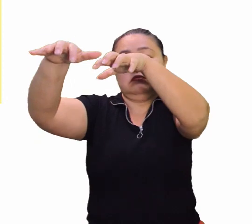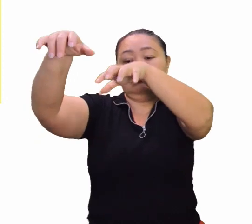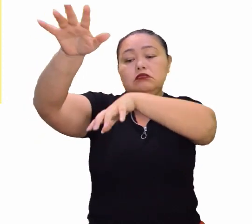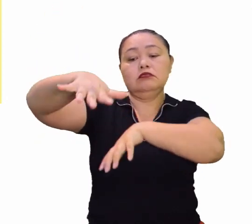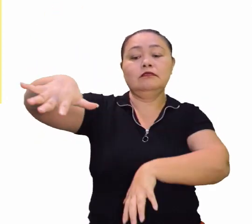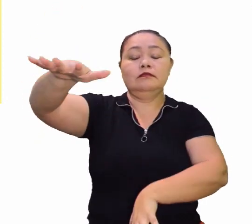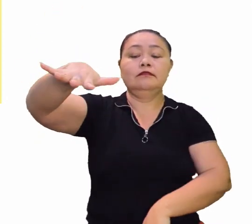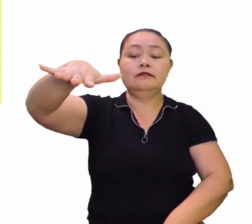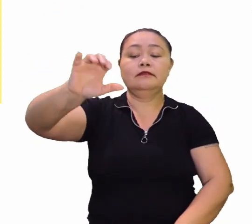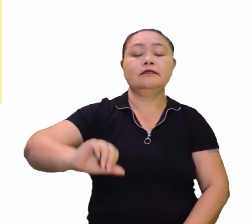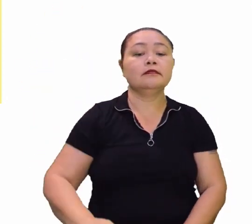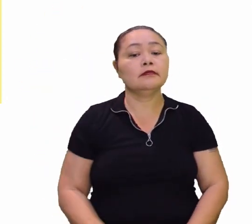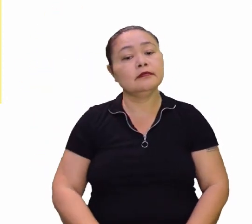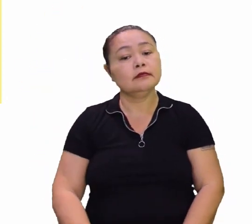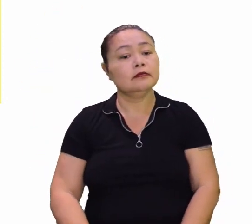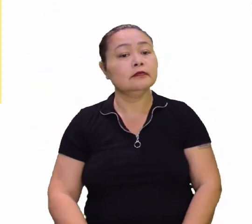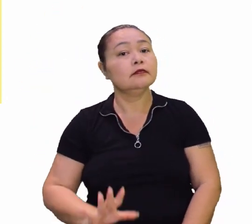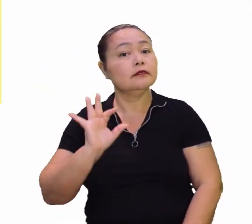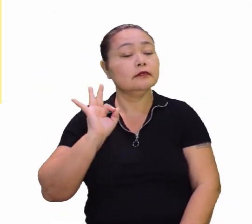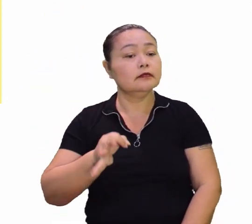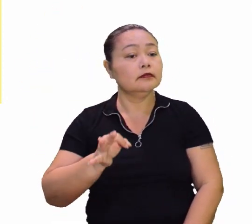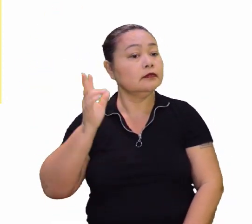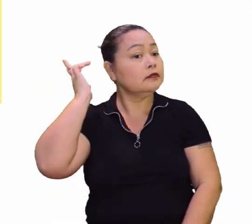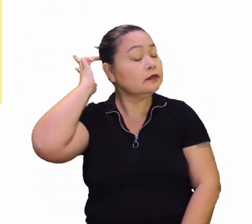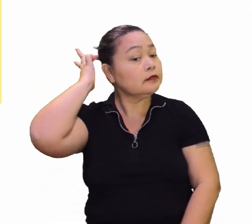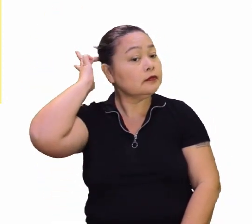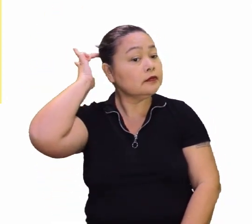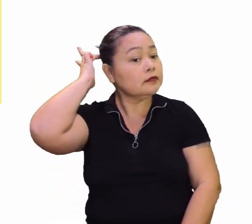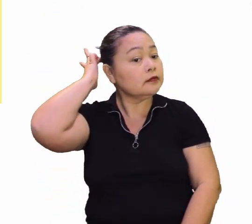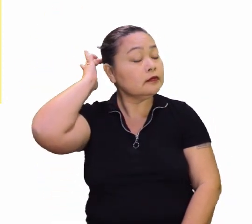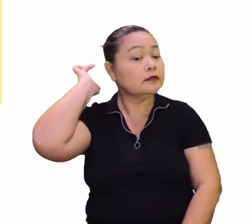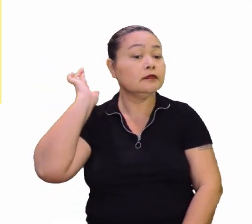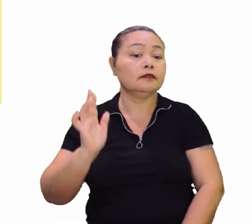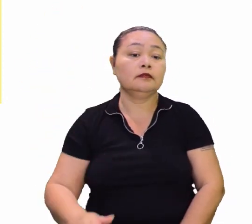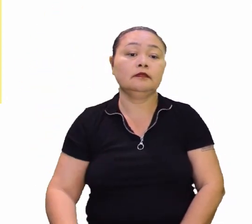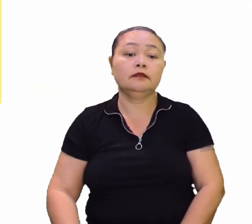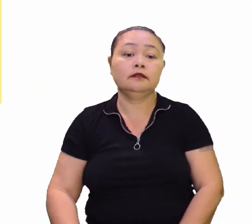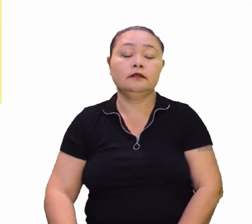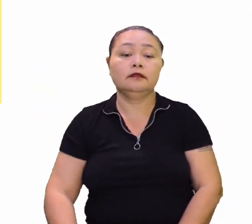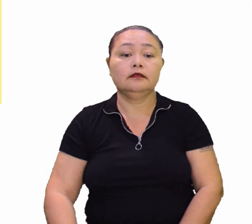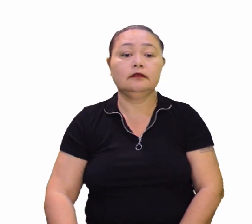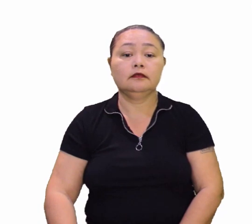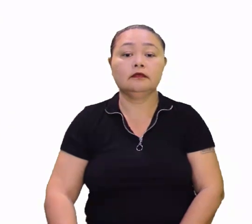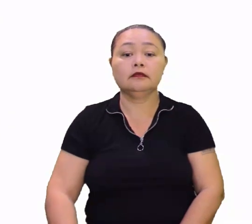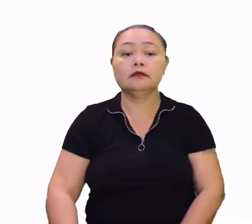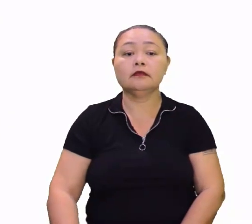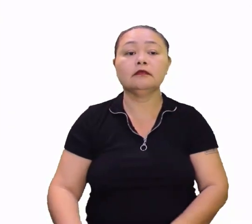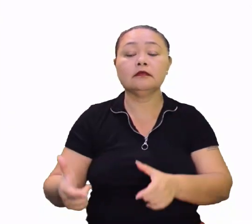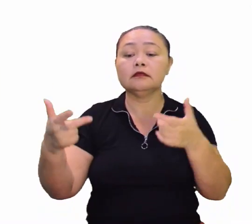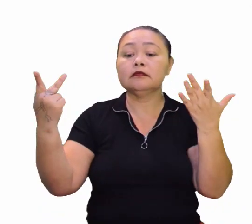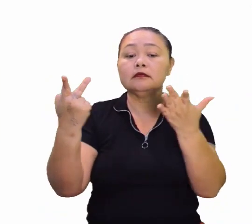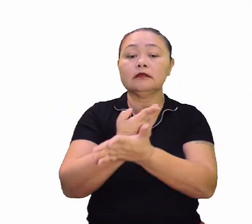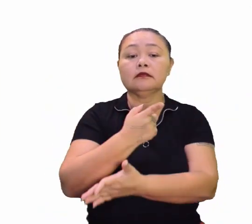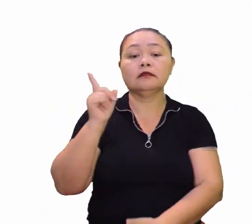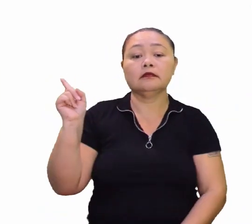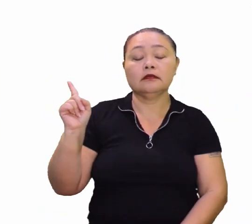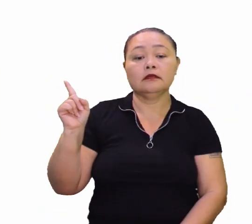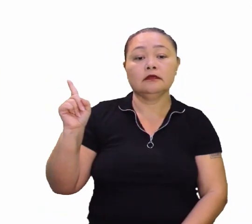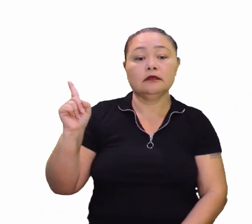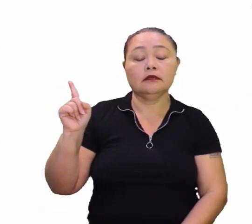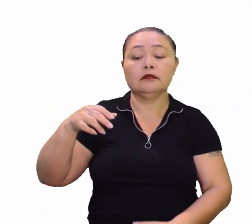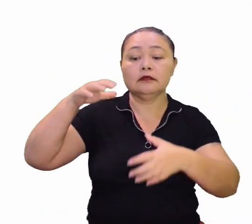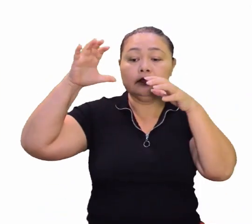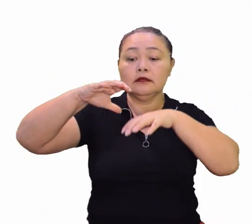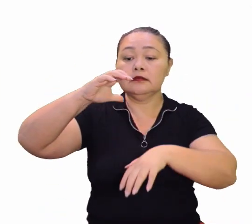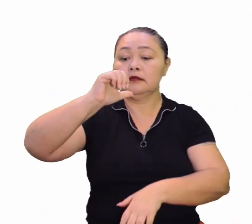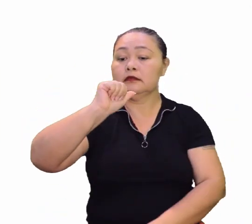precipitação naquela região canadense. Certo? Vamos lá. Nós temos aqui, ó, maior ocorrência